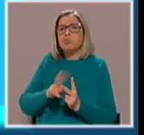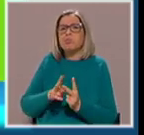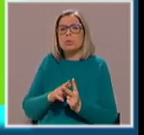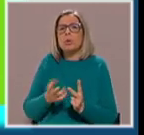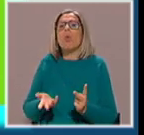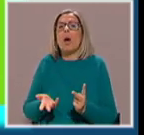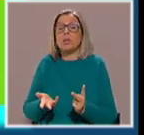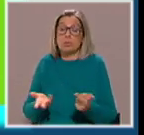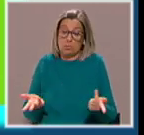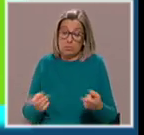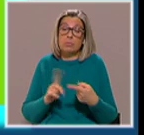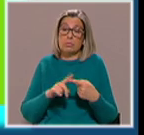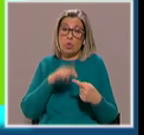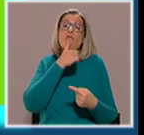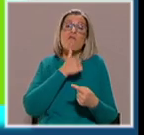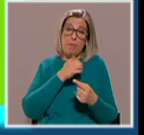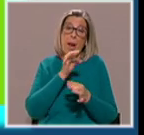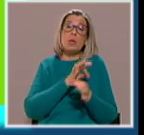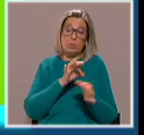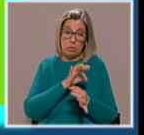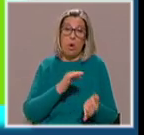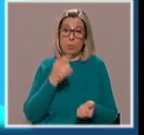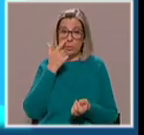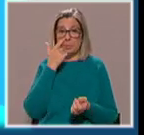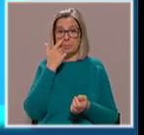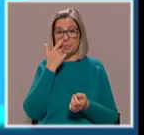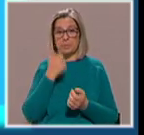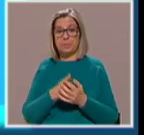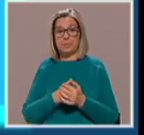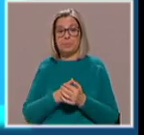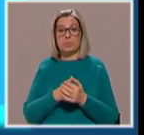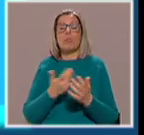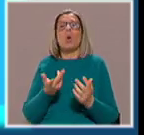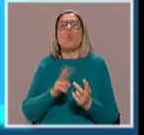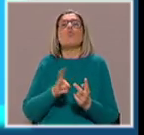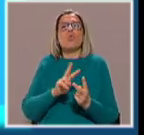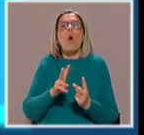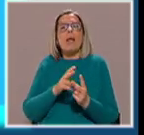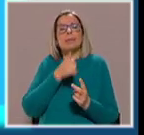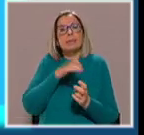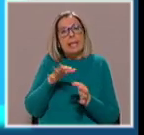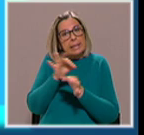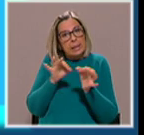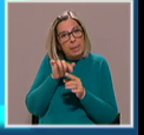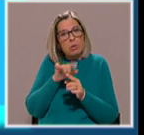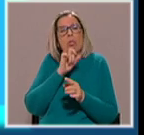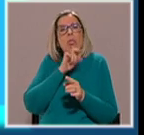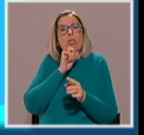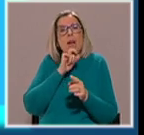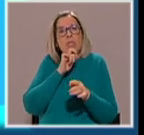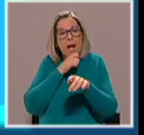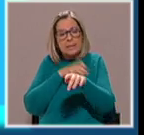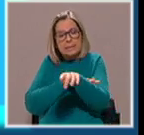leucócitos? São os glóbulos vermelhos, isso mesmo. Qual dos elementos do sangue consegue atravessar as paredes dos